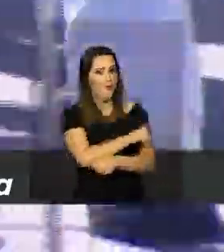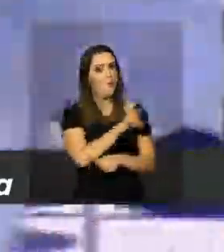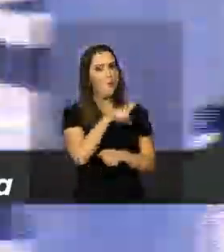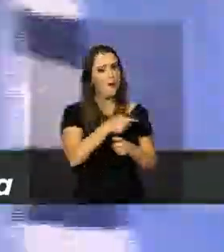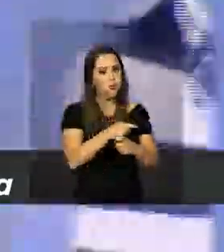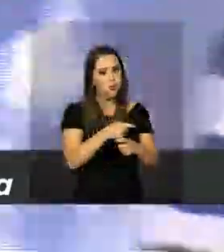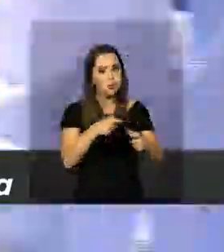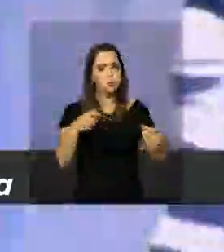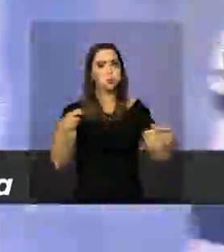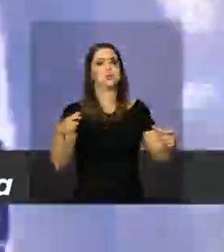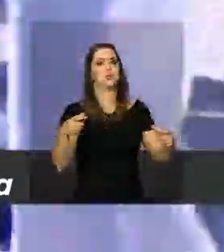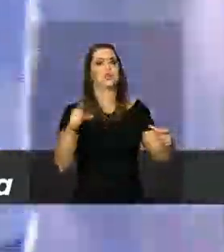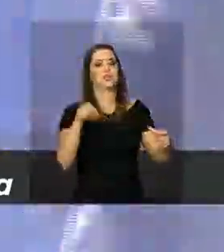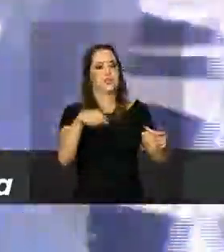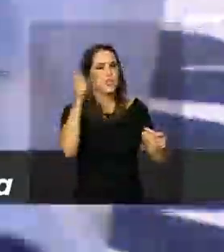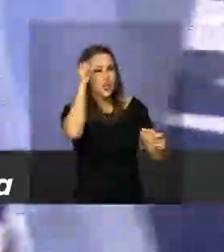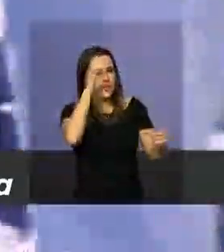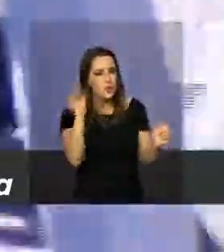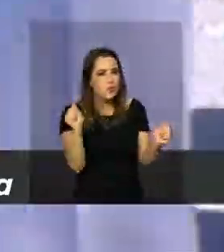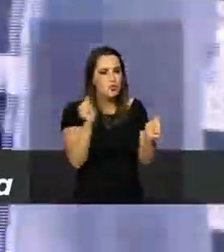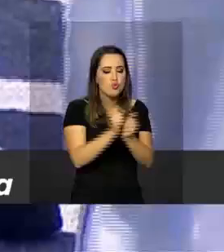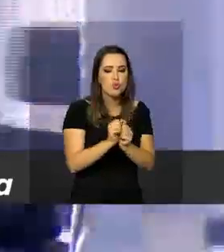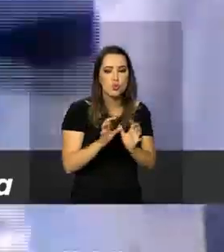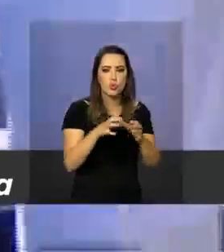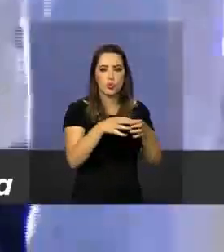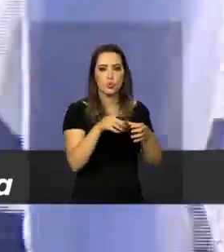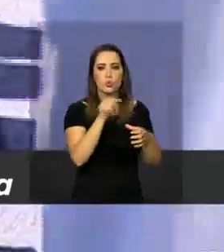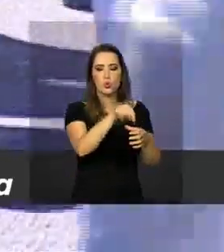esse é um desfile exclusivamente militar.